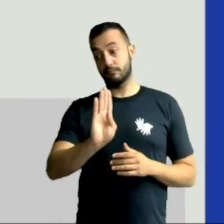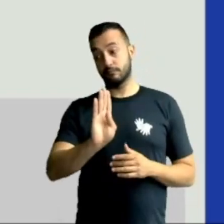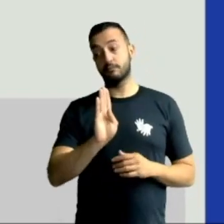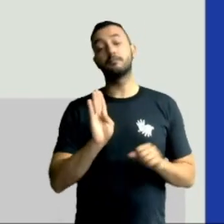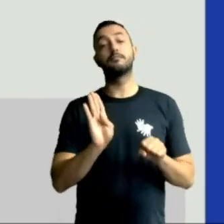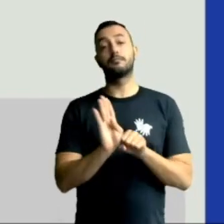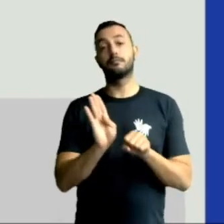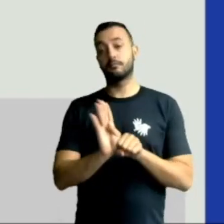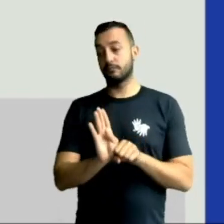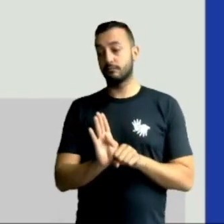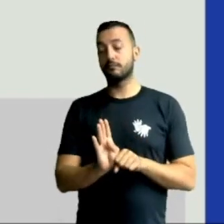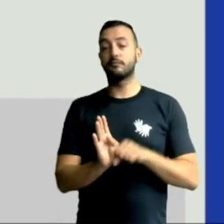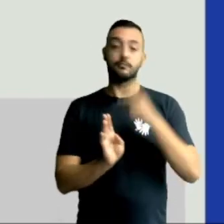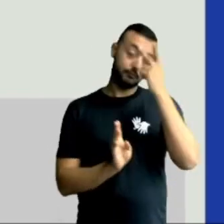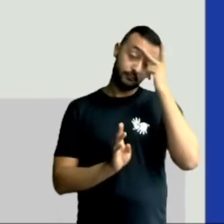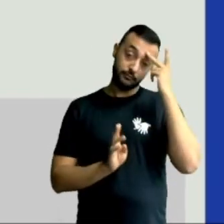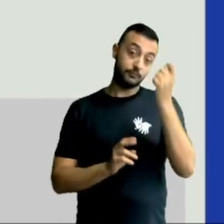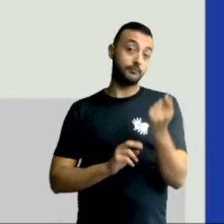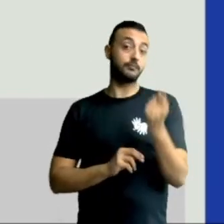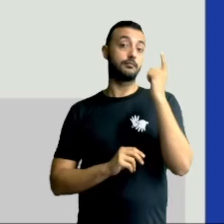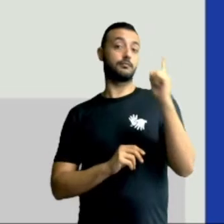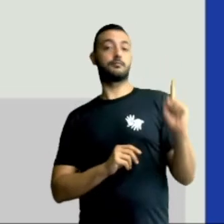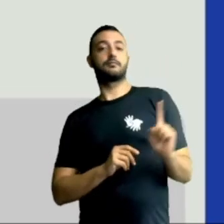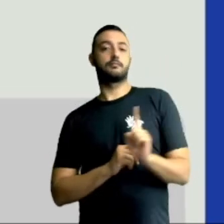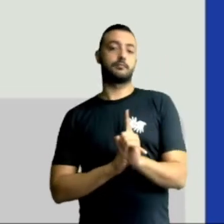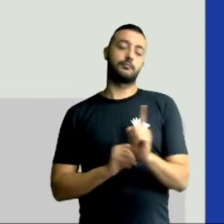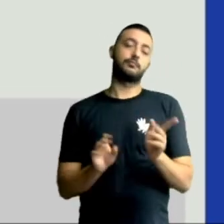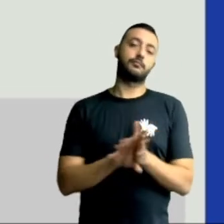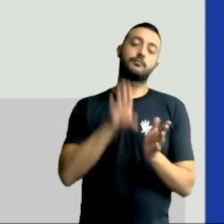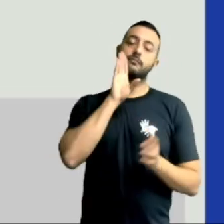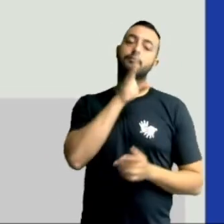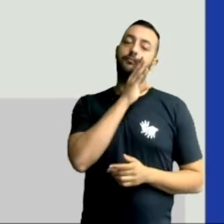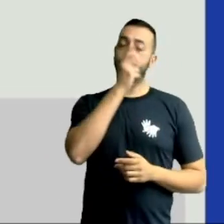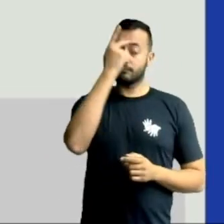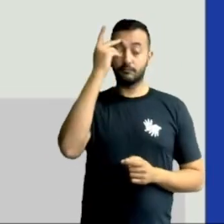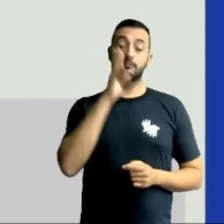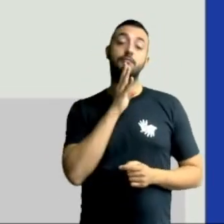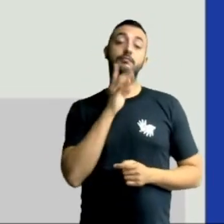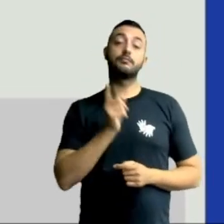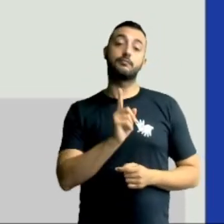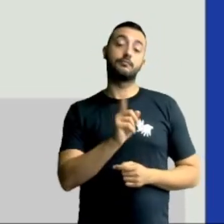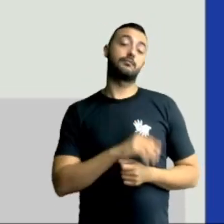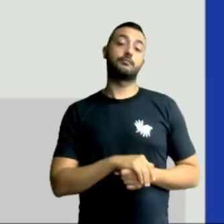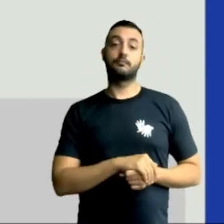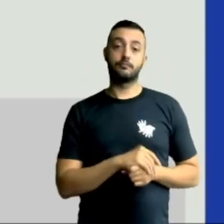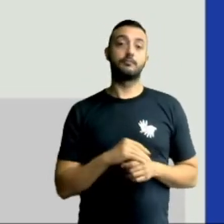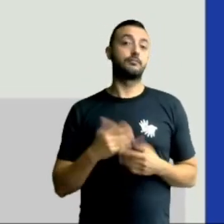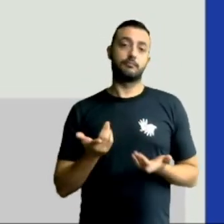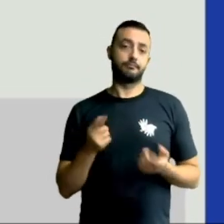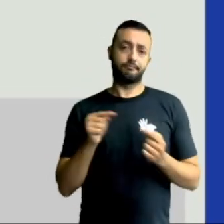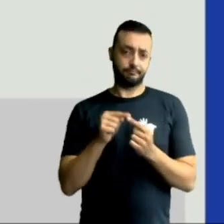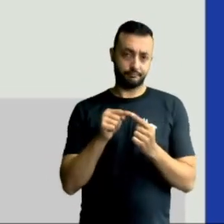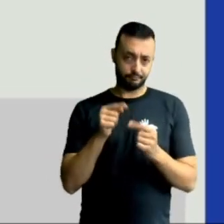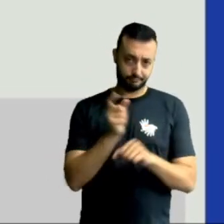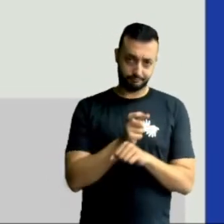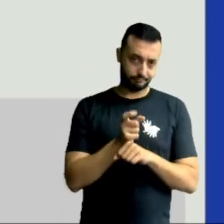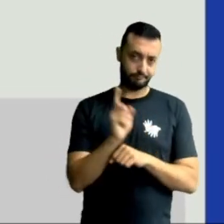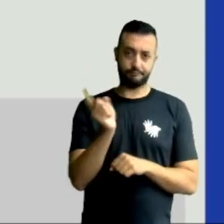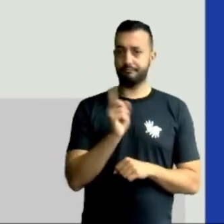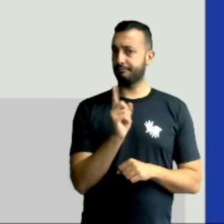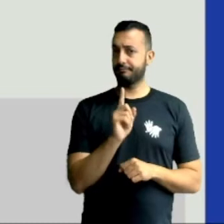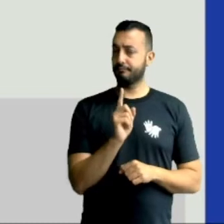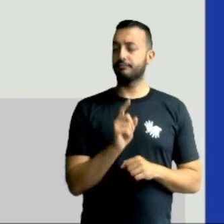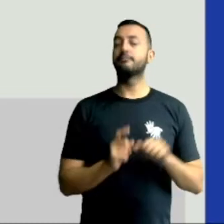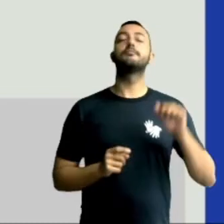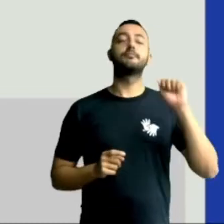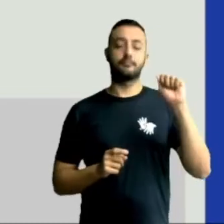é um substantivo, ó, um estranho chegou no bar, ou seja, uma pessoa desconhecida, né? Não se trata aí de um adjetivo, e sim